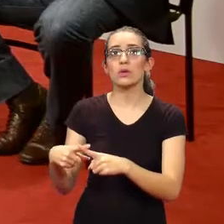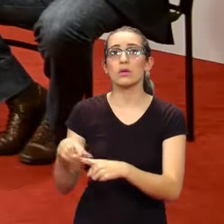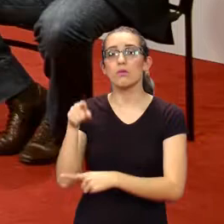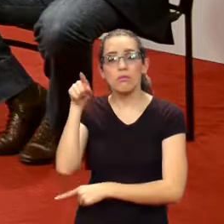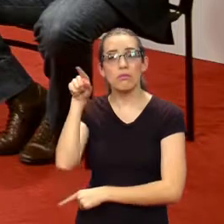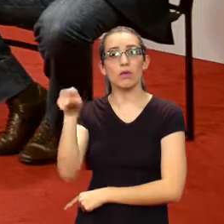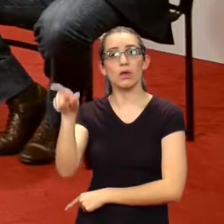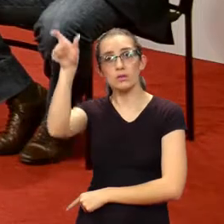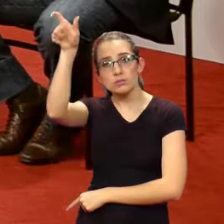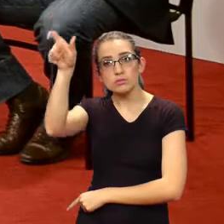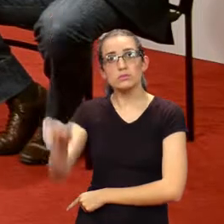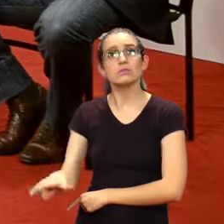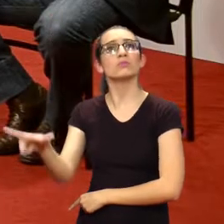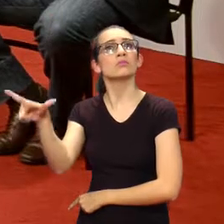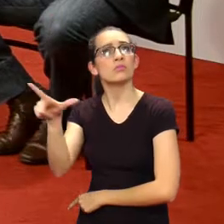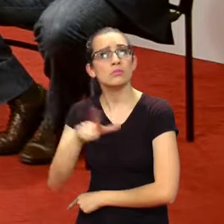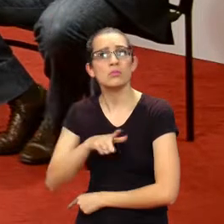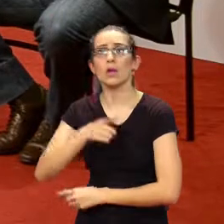ter